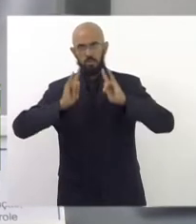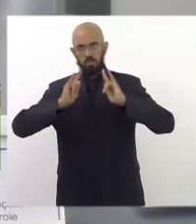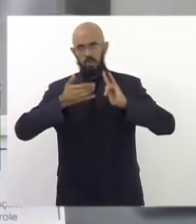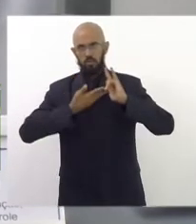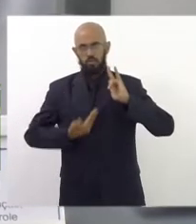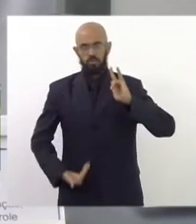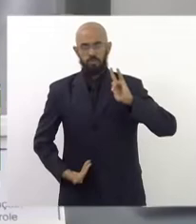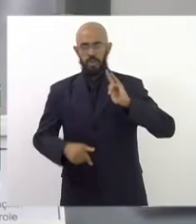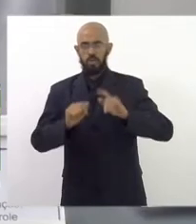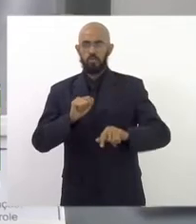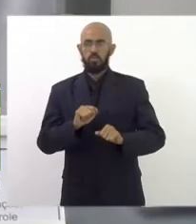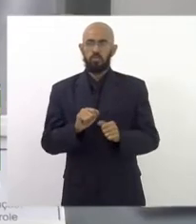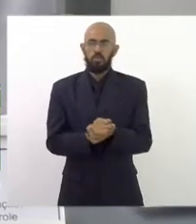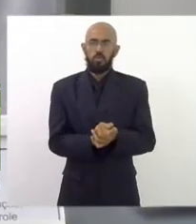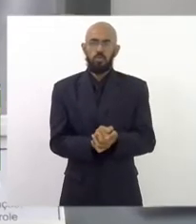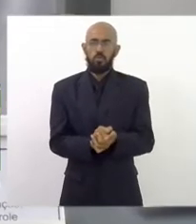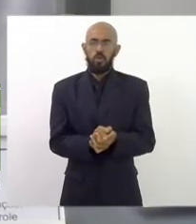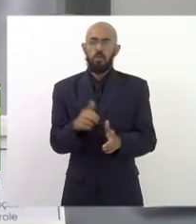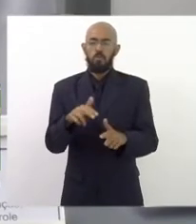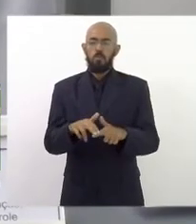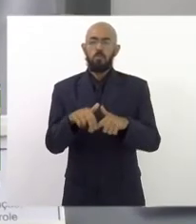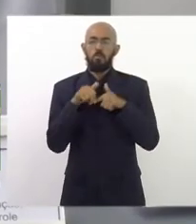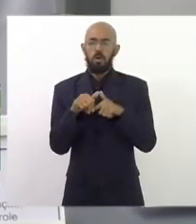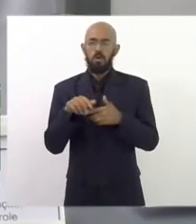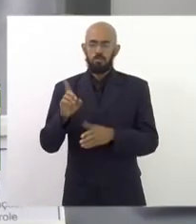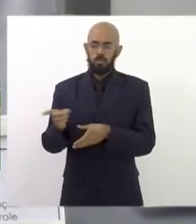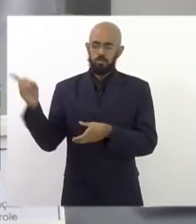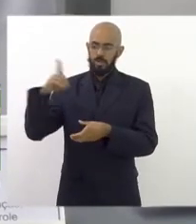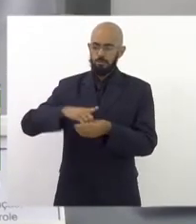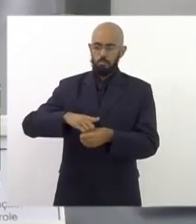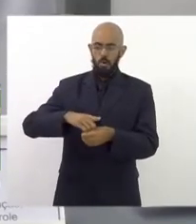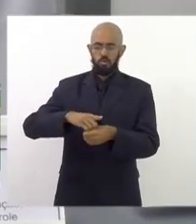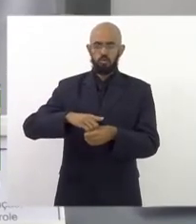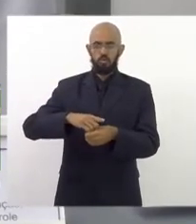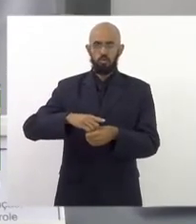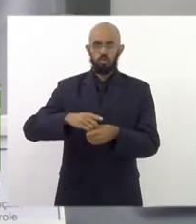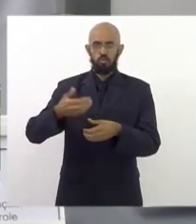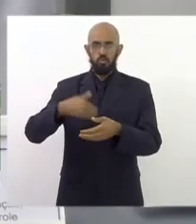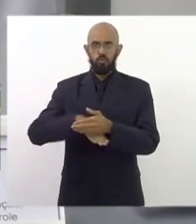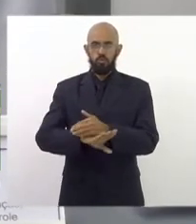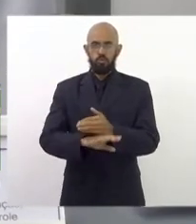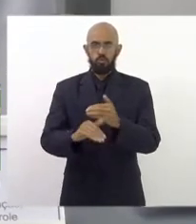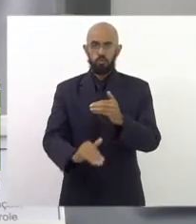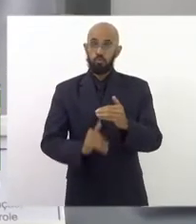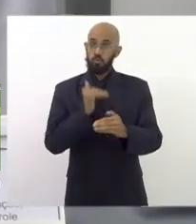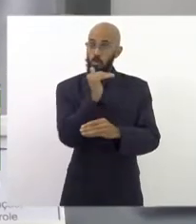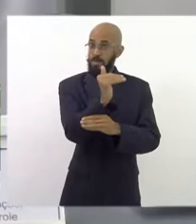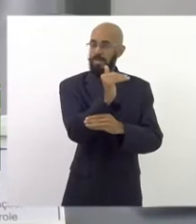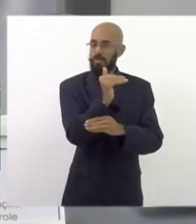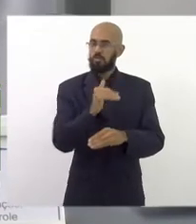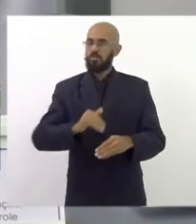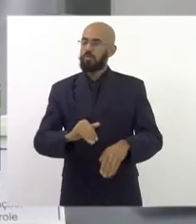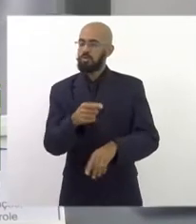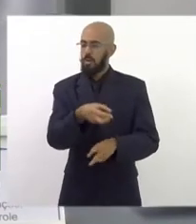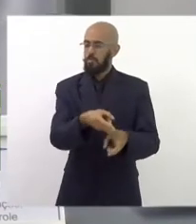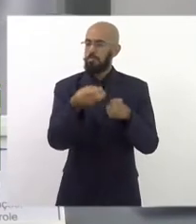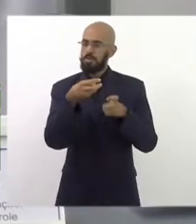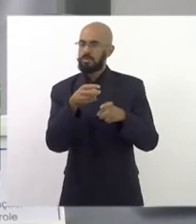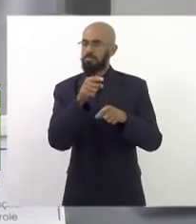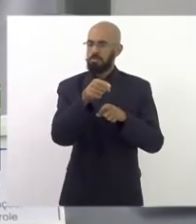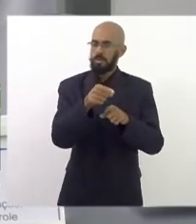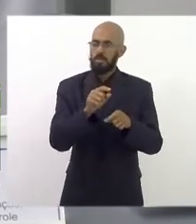para o depósito do Fundo Soberano e lá assisti